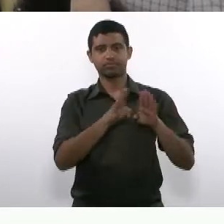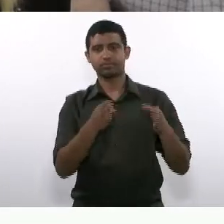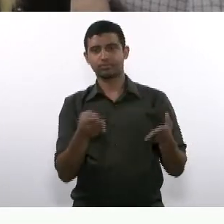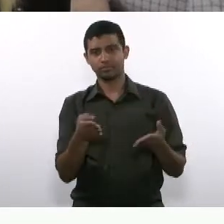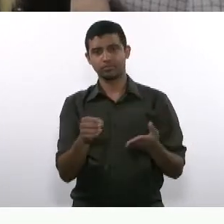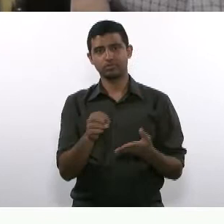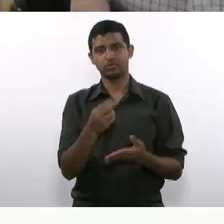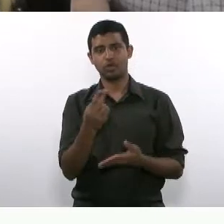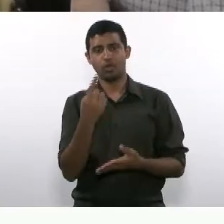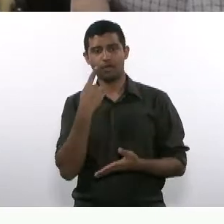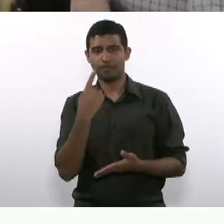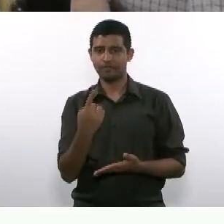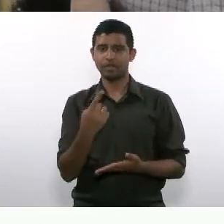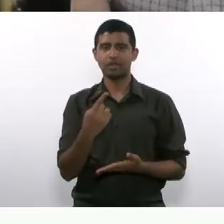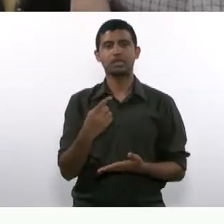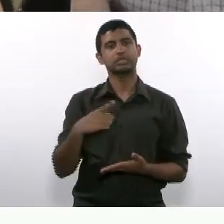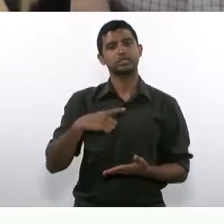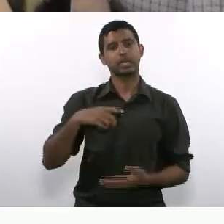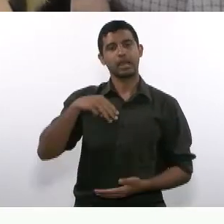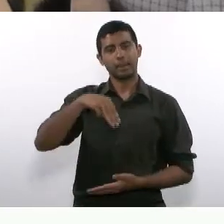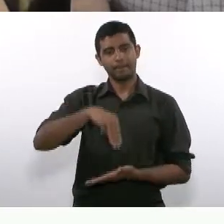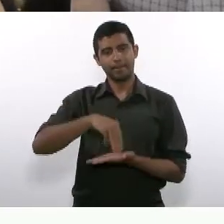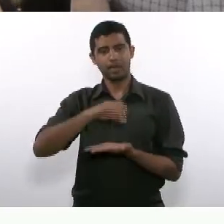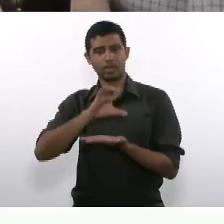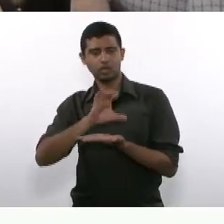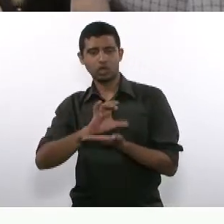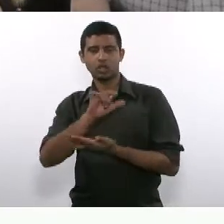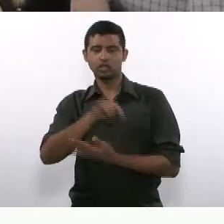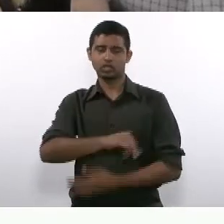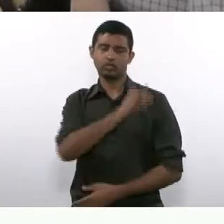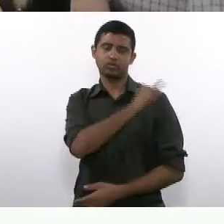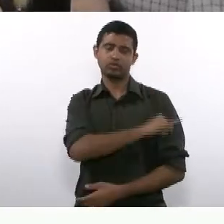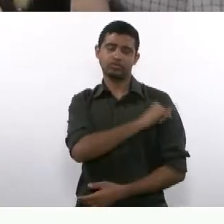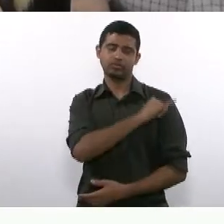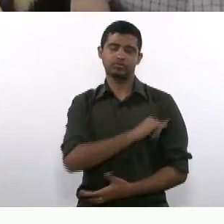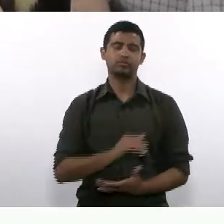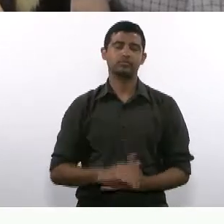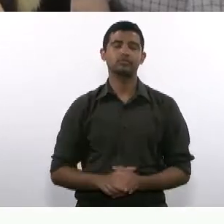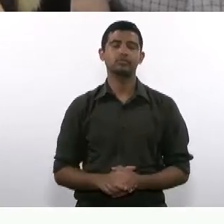de grandes cadeias como o McDonald's, etc., para o Rio de Janeiro.